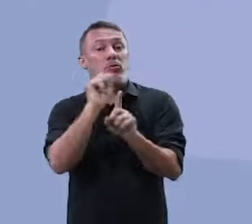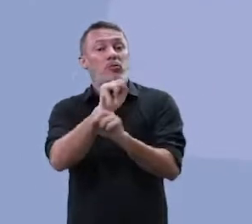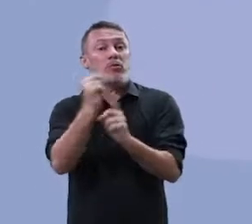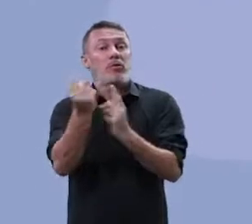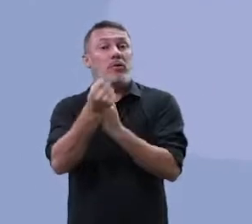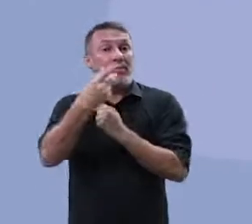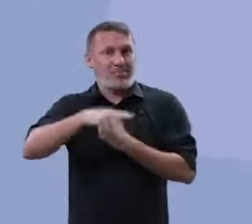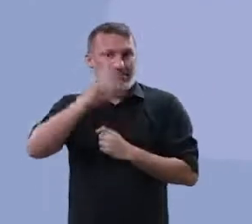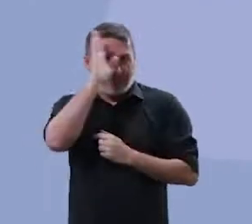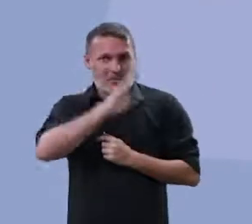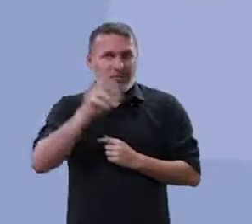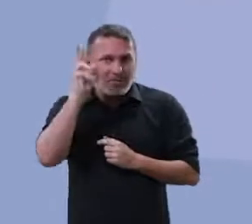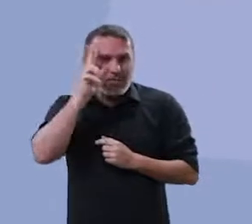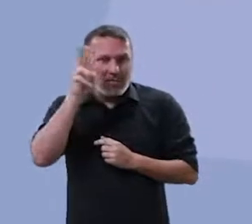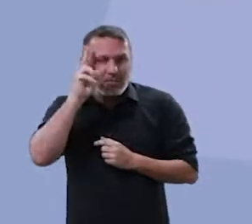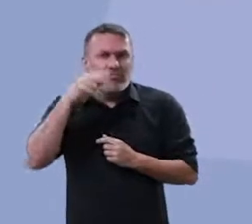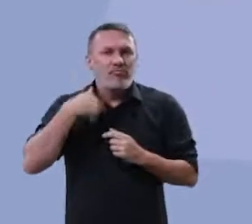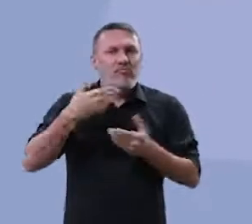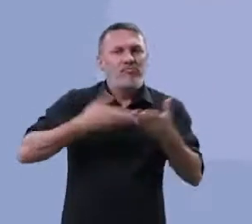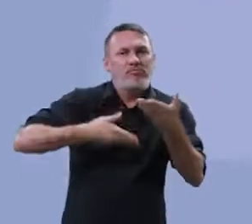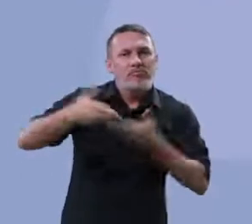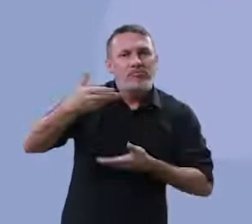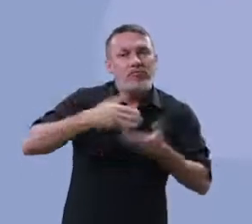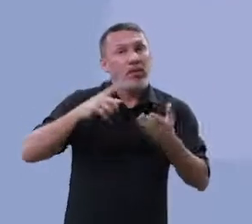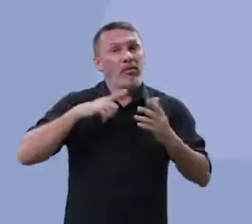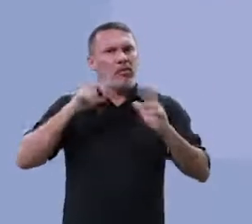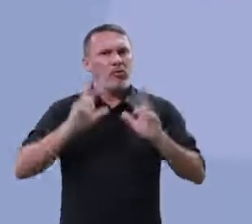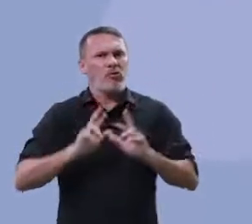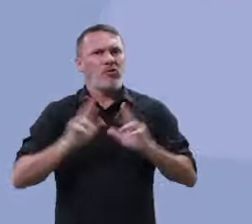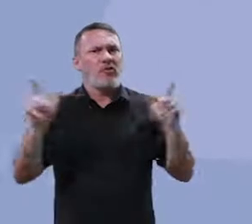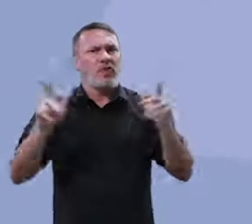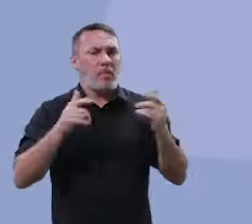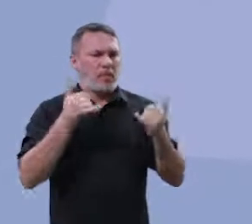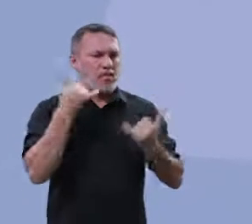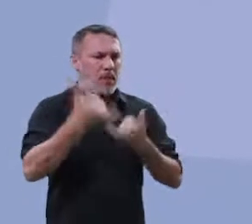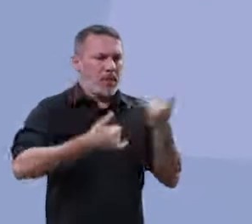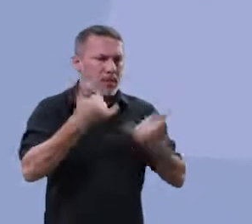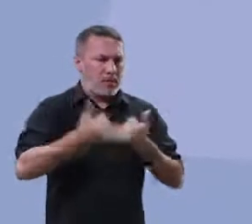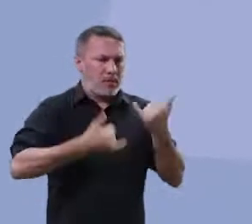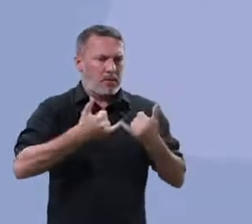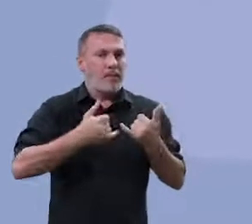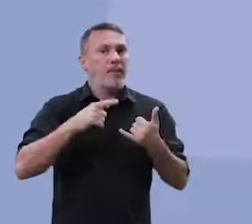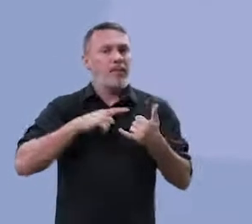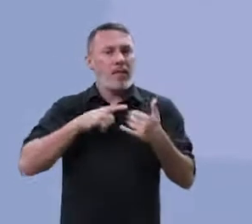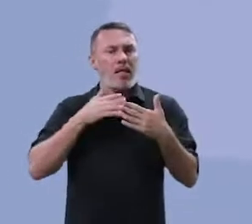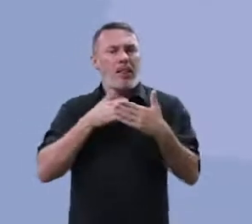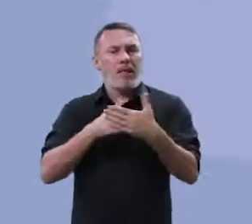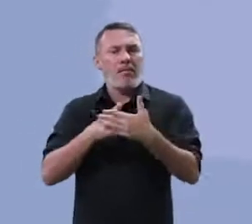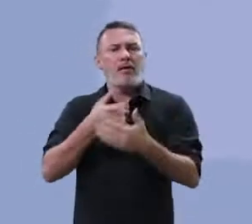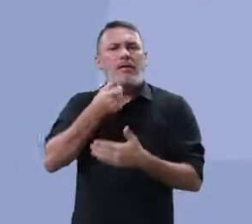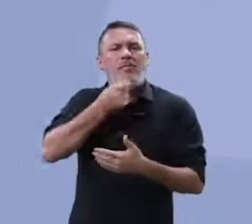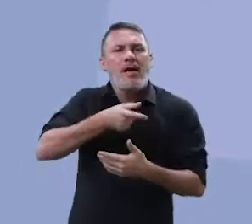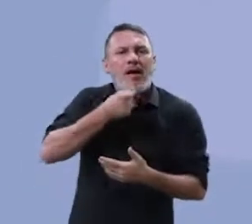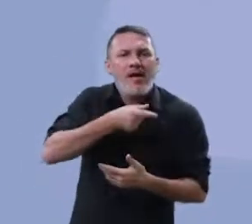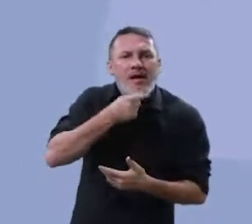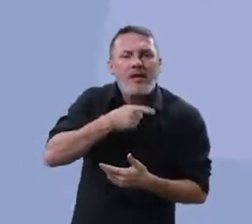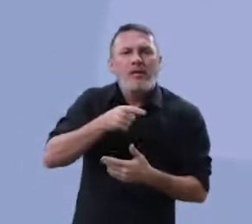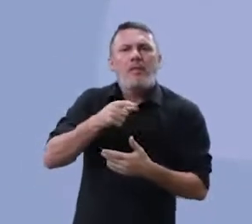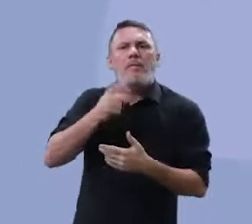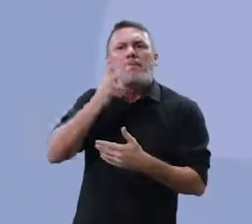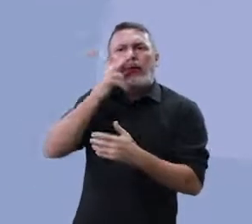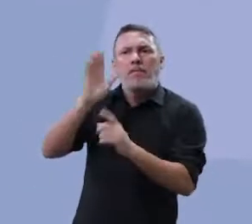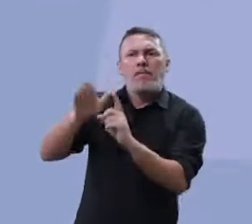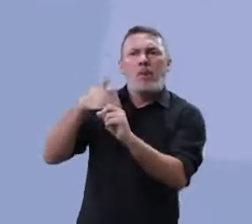na sociedade brasileira, conversamos com vocês sobre a diferença entre o que é brincadeira, o limite do humor